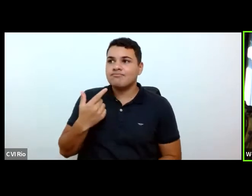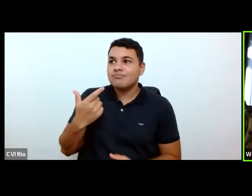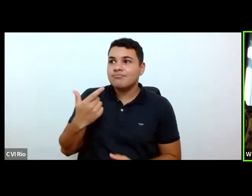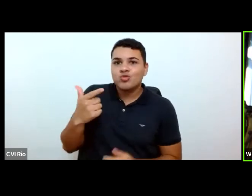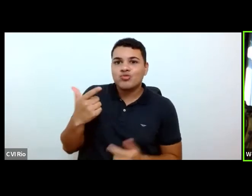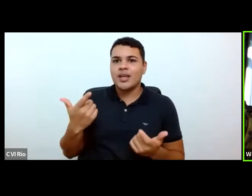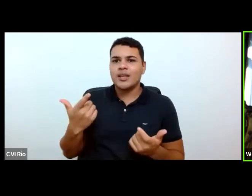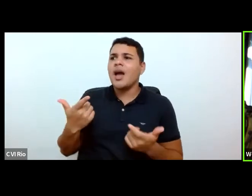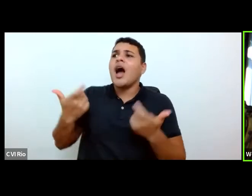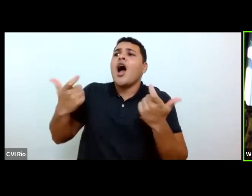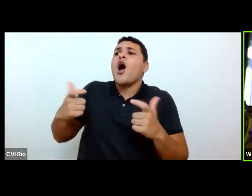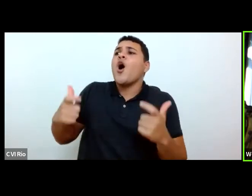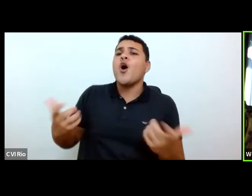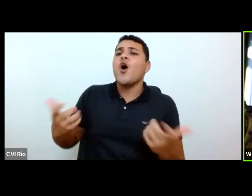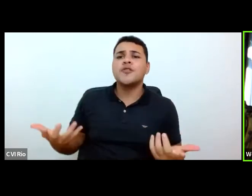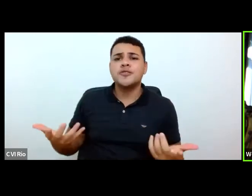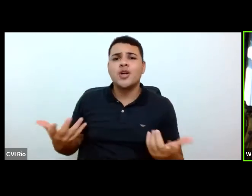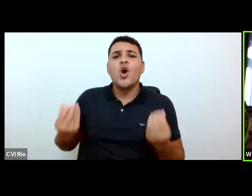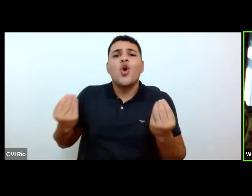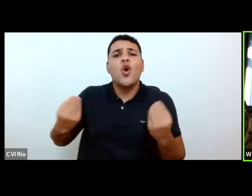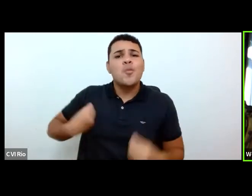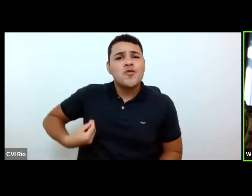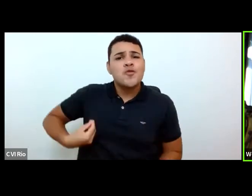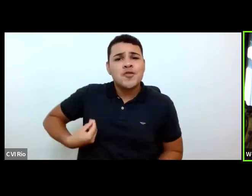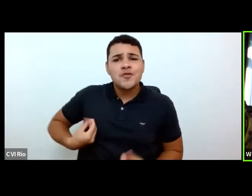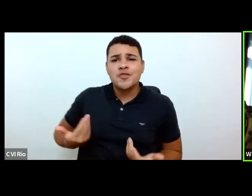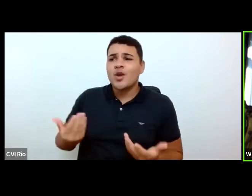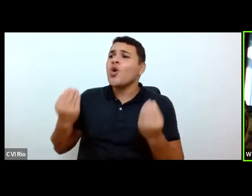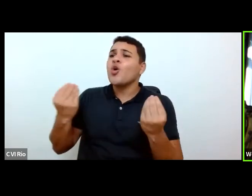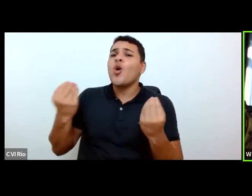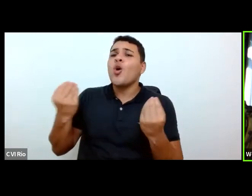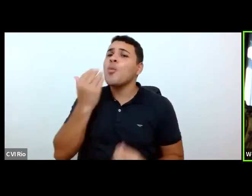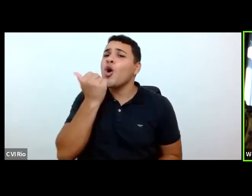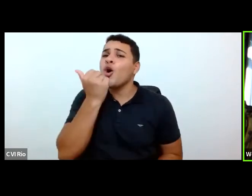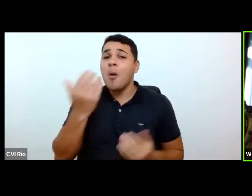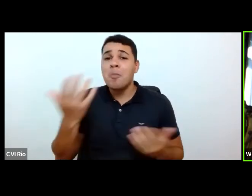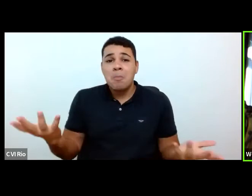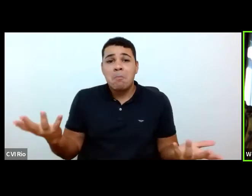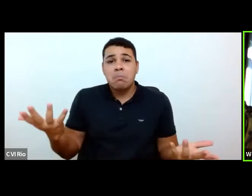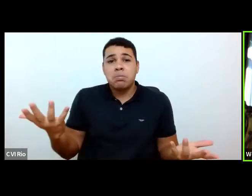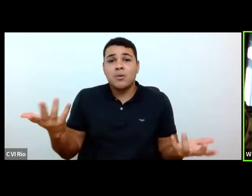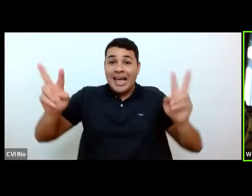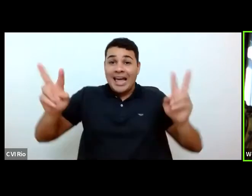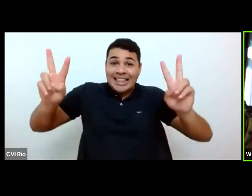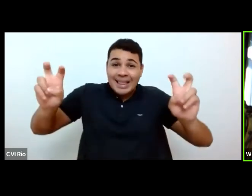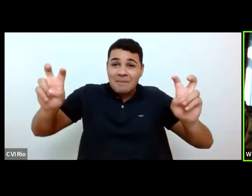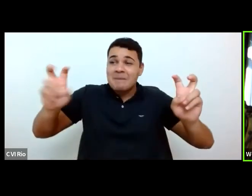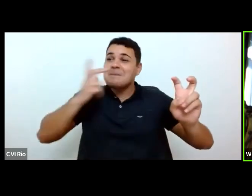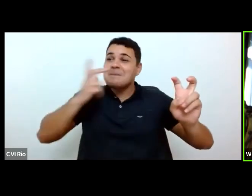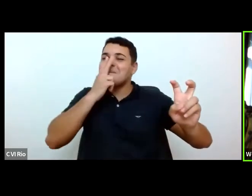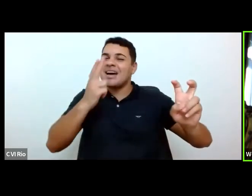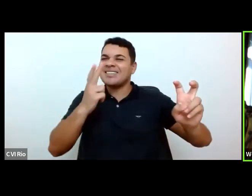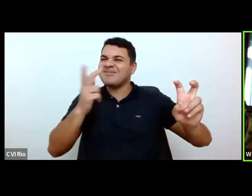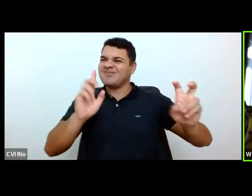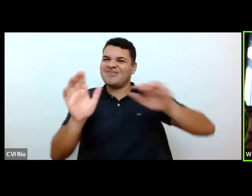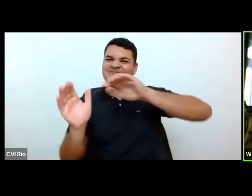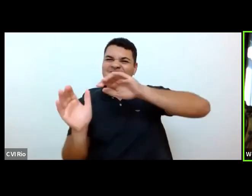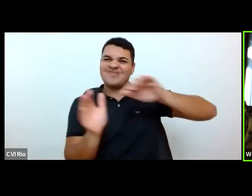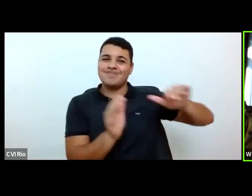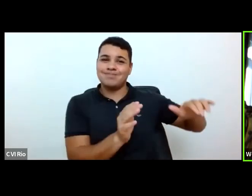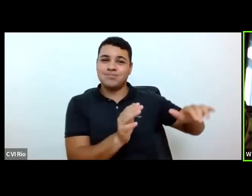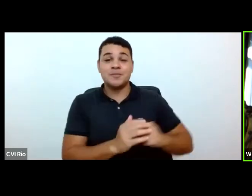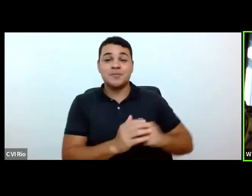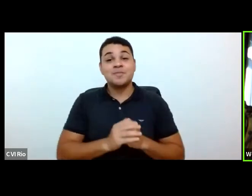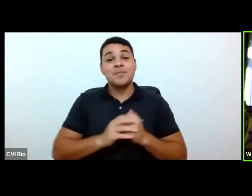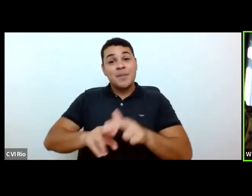onde estão, como vivem, do que se alimentam, né? Então, foi uma trajetória na escola pública muito solitária, mas